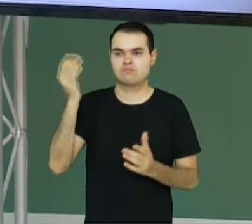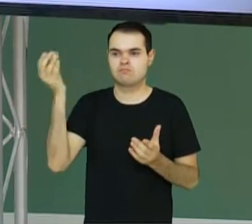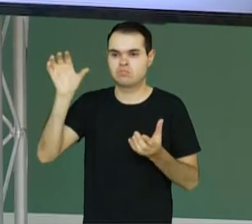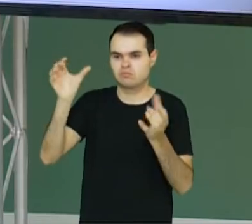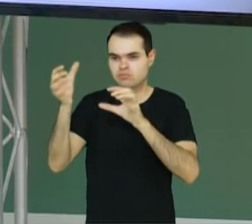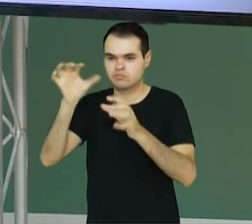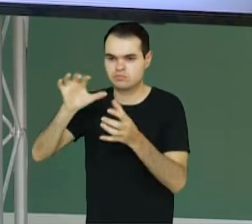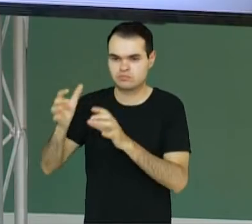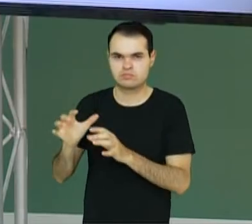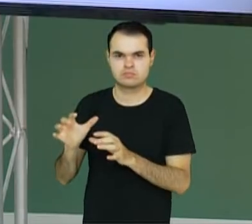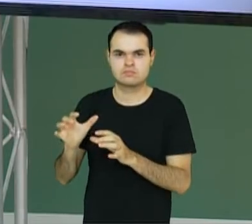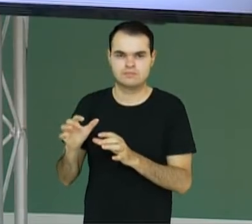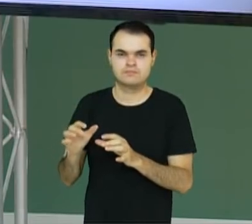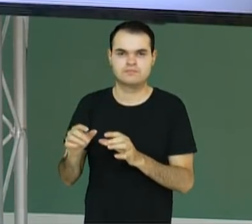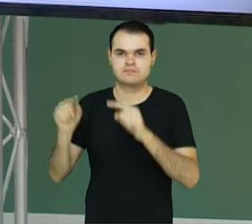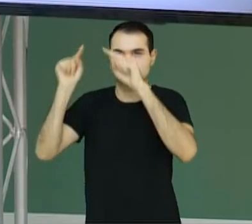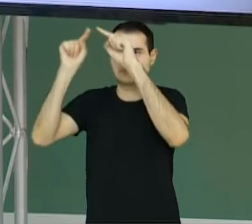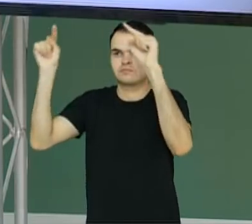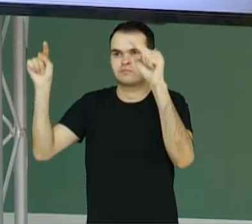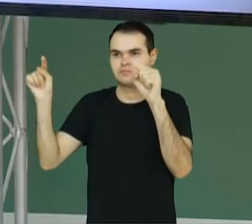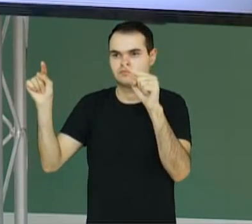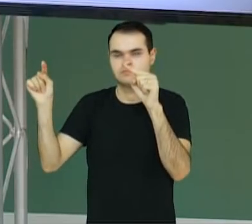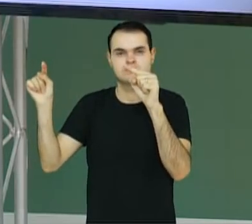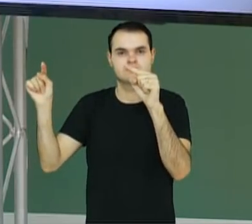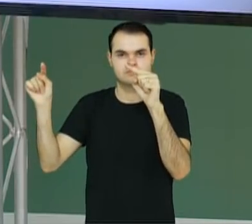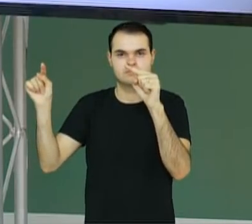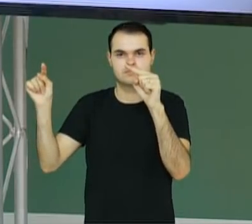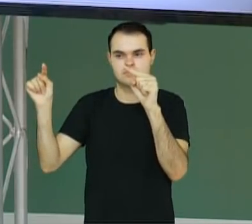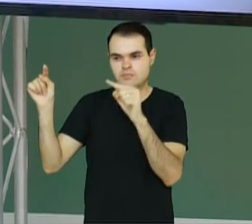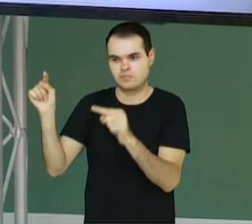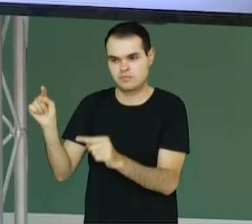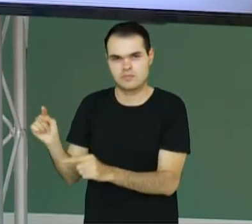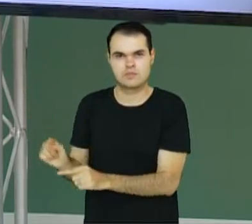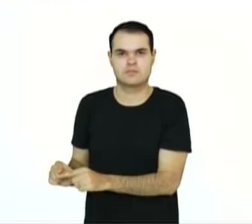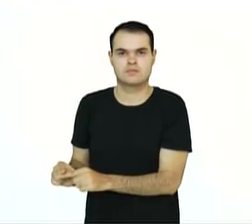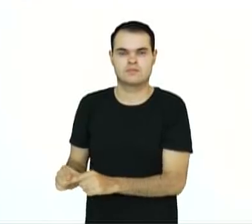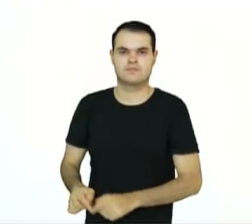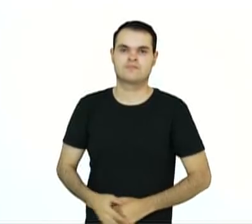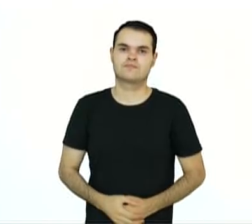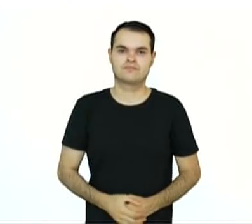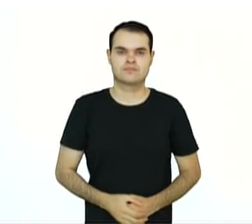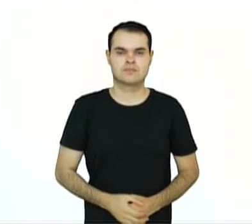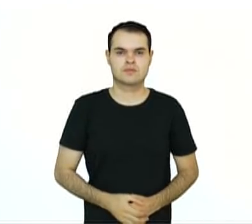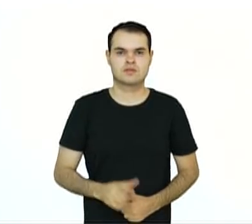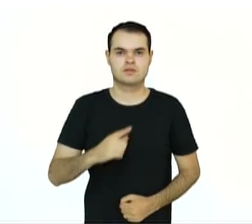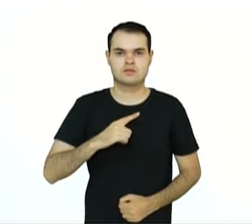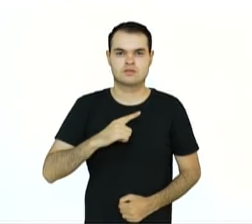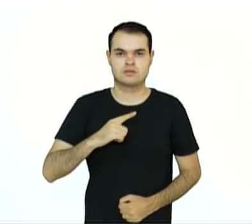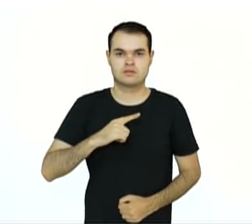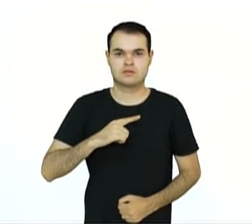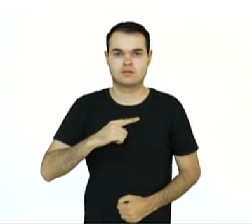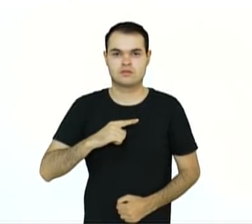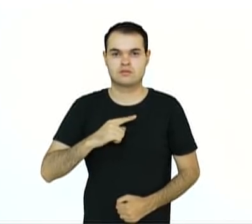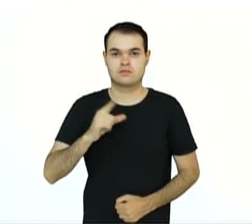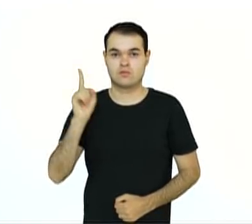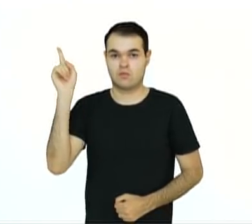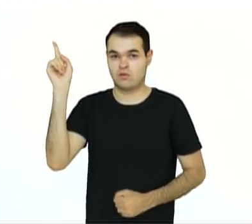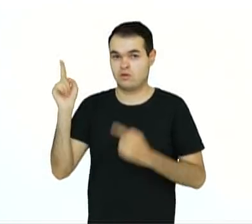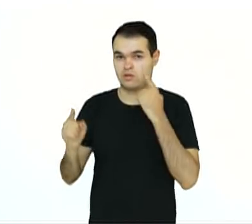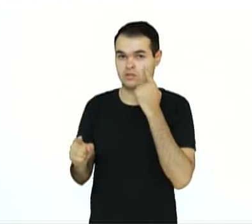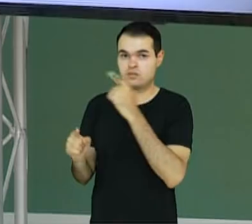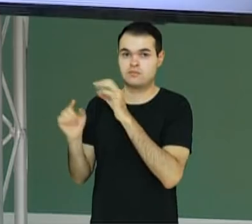ó. A figura ao lado representa a área de um certo terreno. Considerando que cada quadradinho da malha possui 1,5 metros de lado, então olha